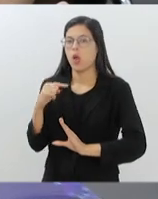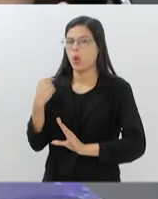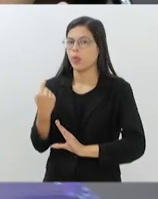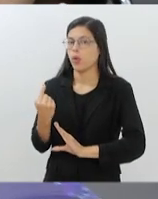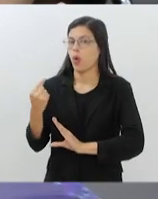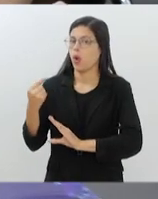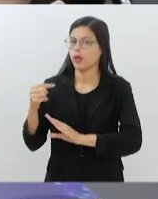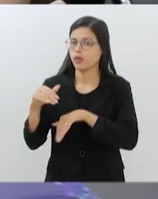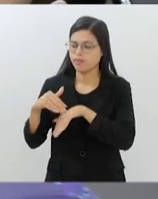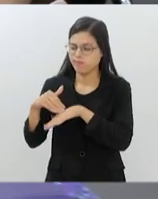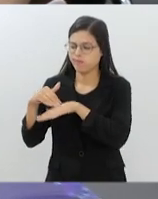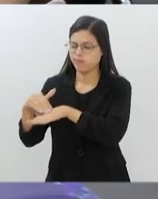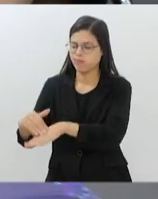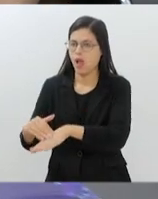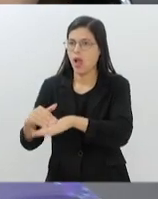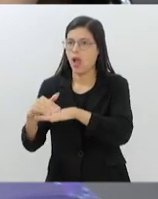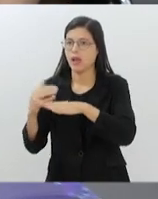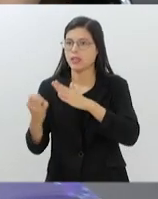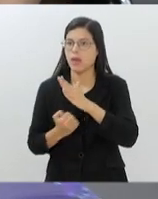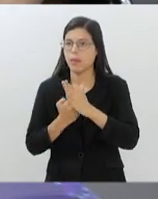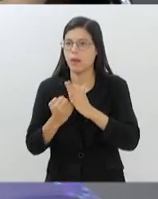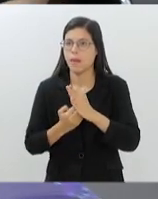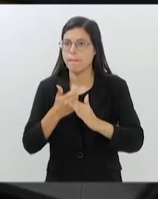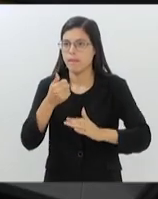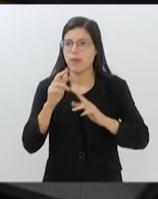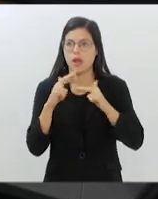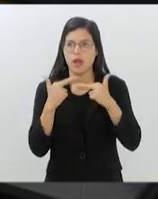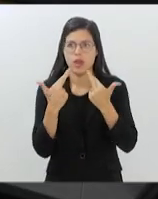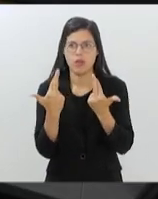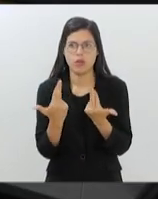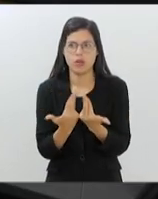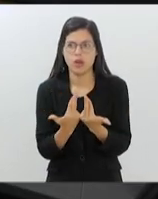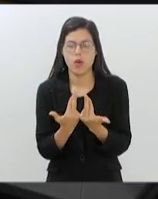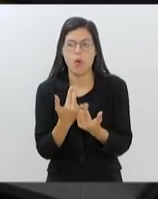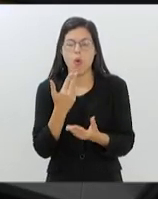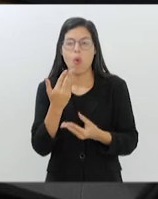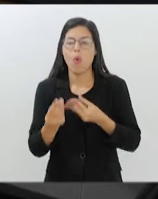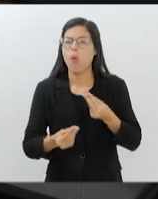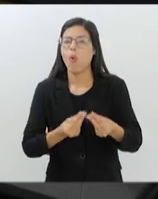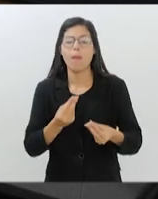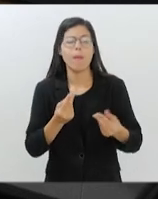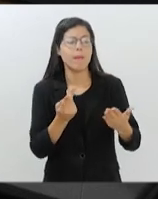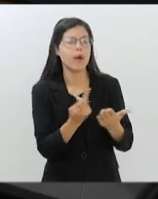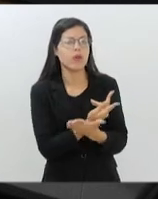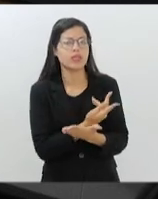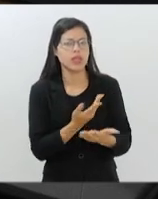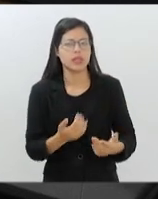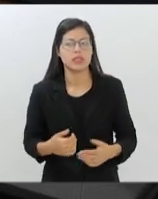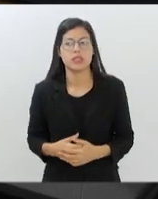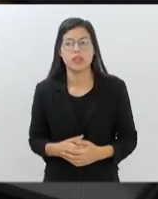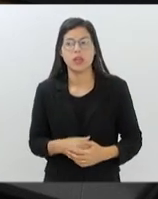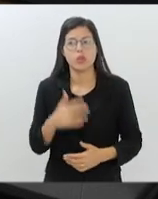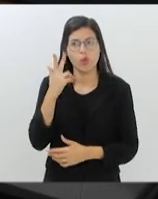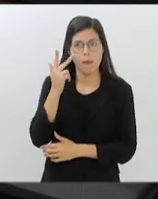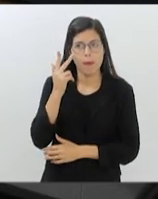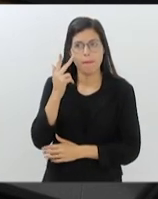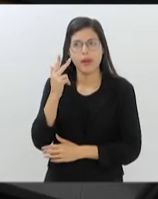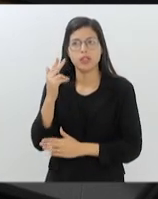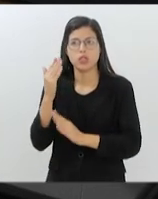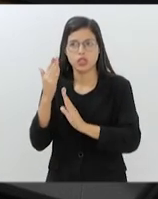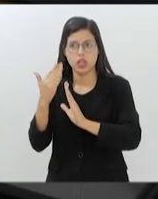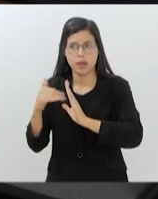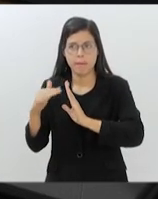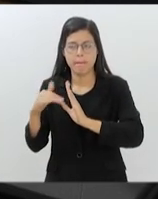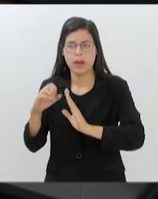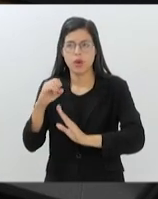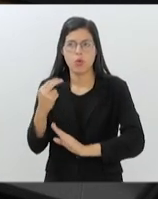agências por uma primeira reunião de trabalho de muitas out ente neste quesito elas são acionadas por e-mail ou por telefone não